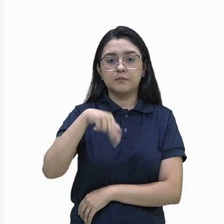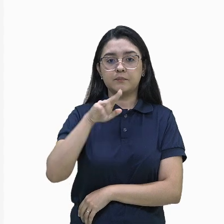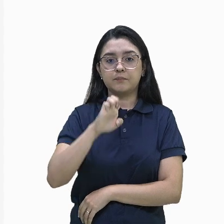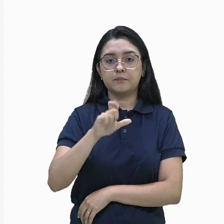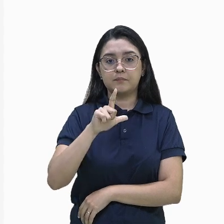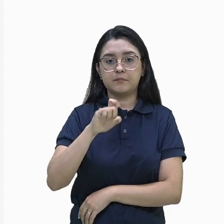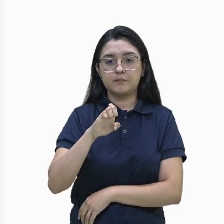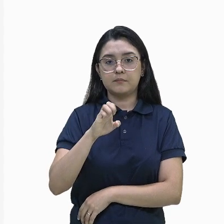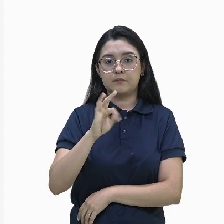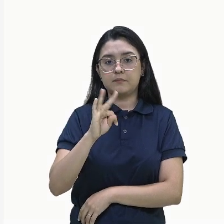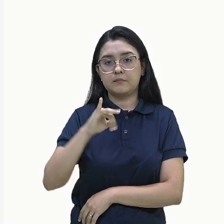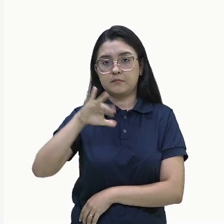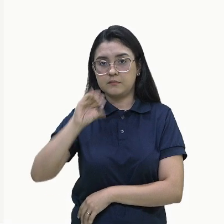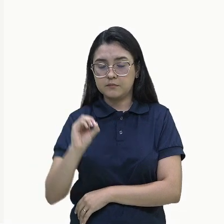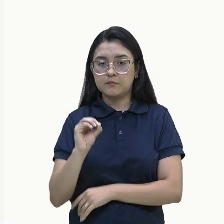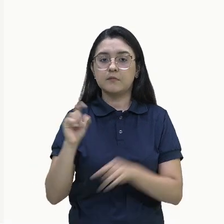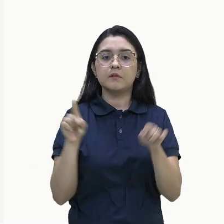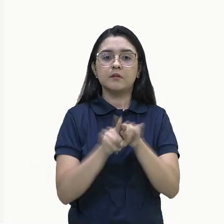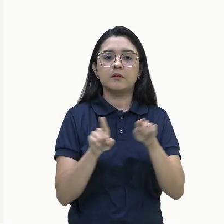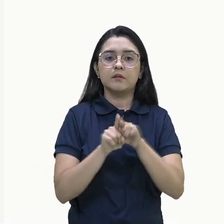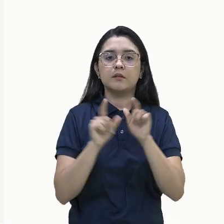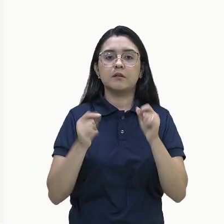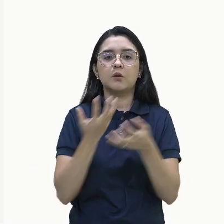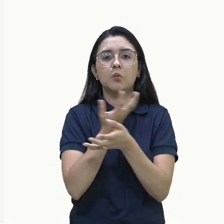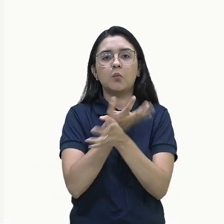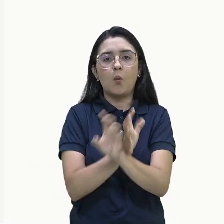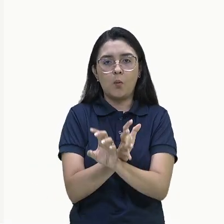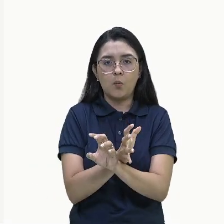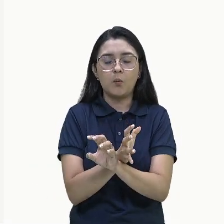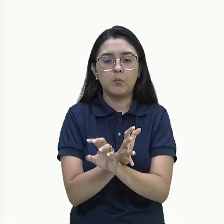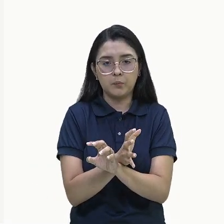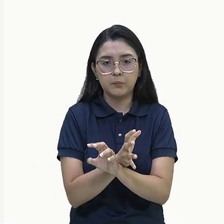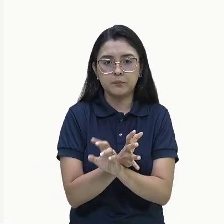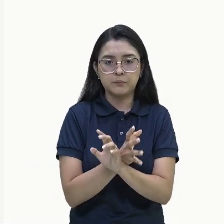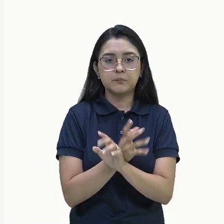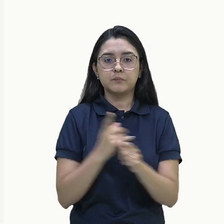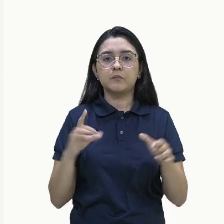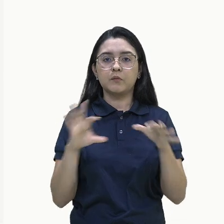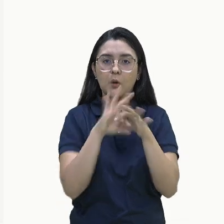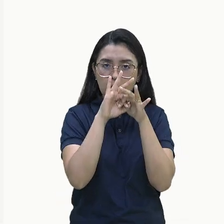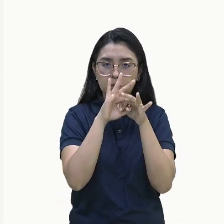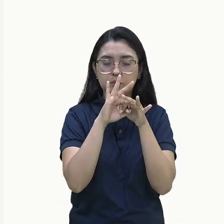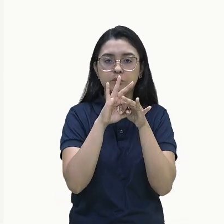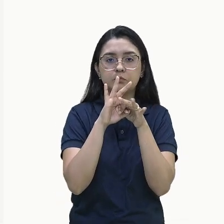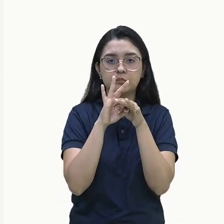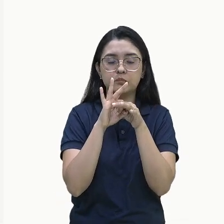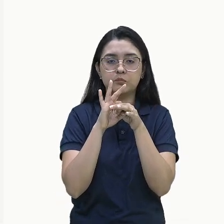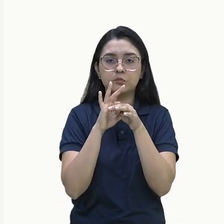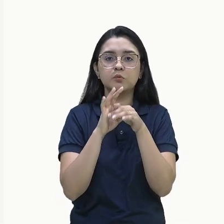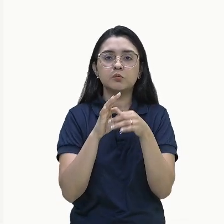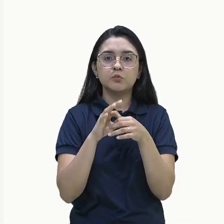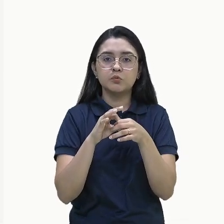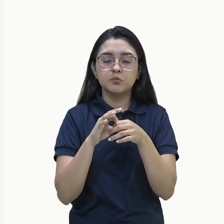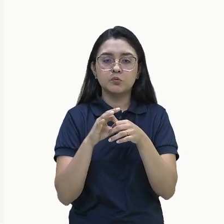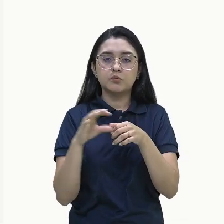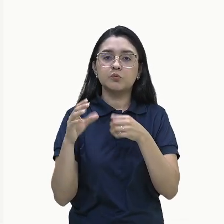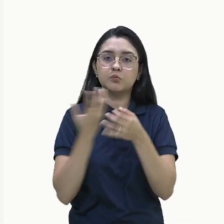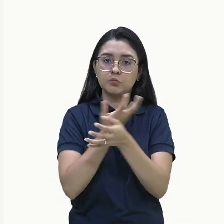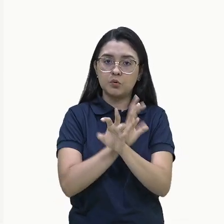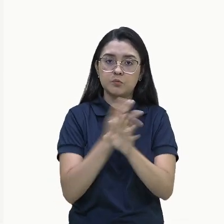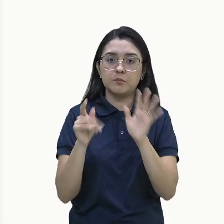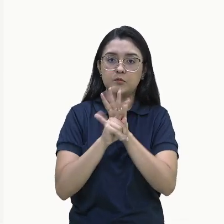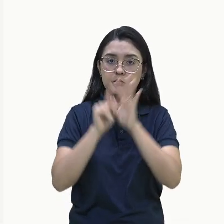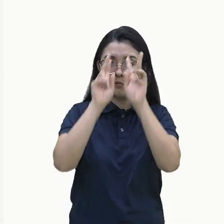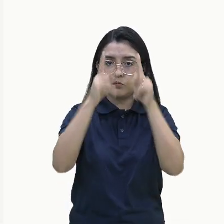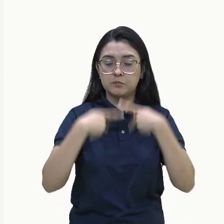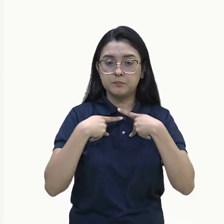ali unidos, né, em ação conjunta com os ossos do corpo humano. E por